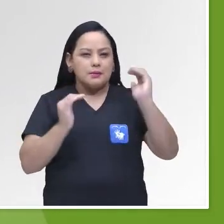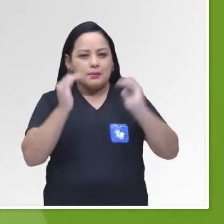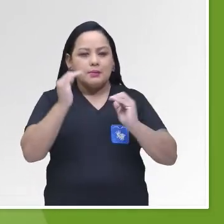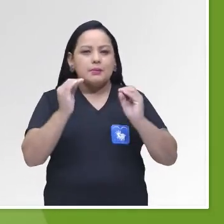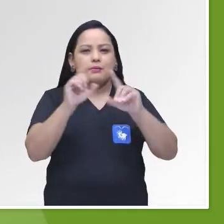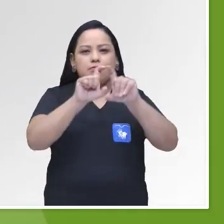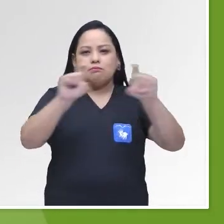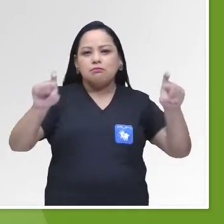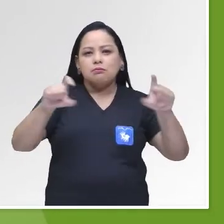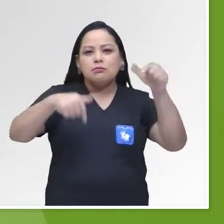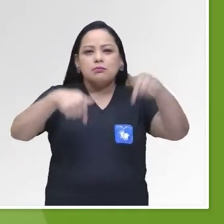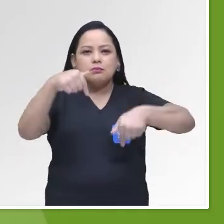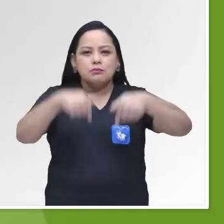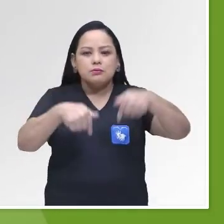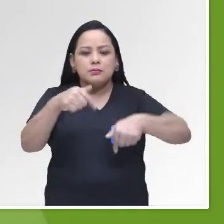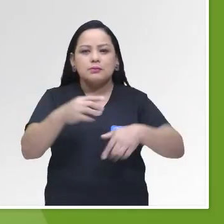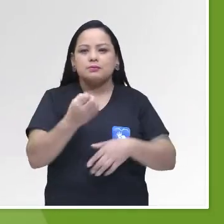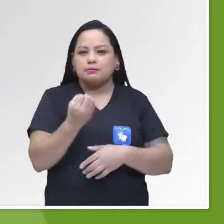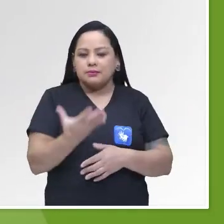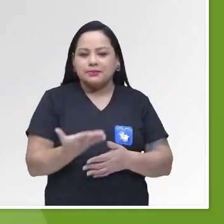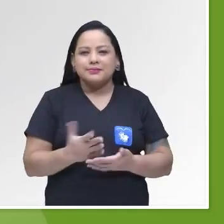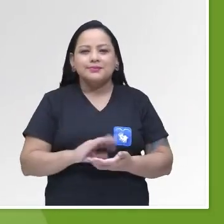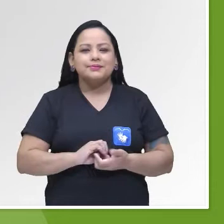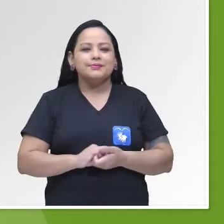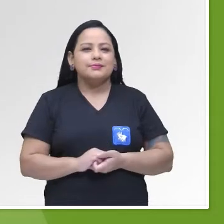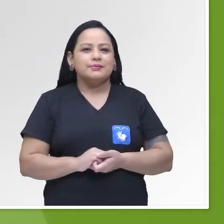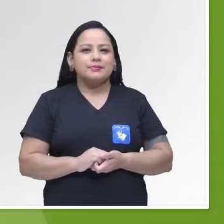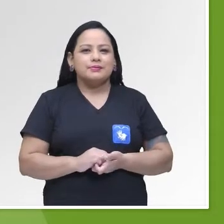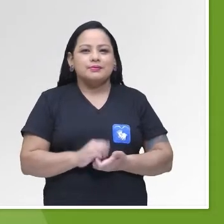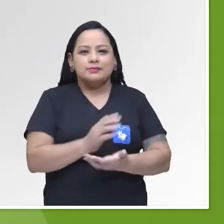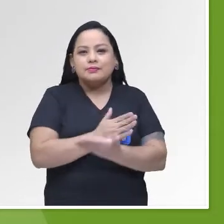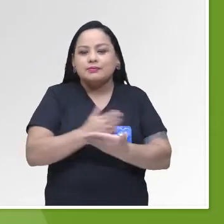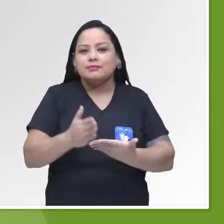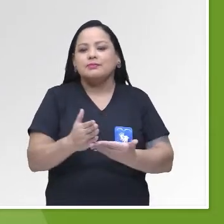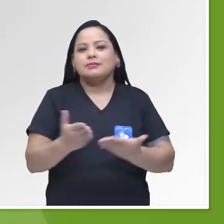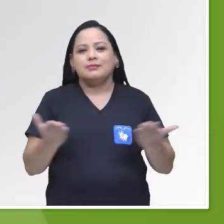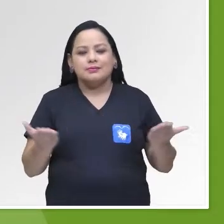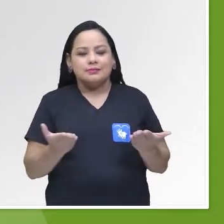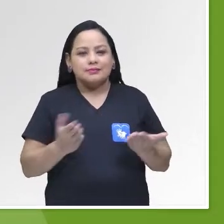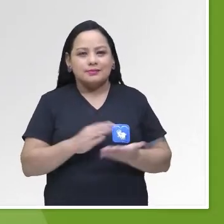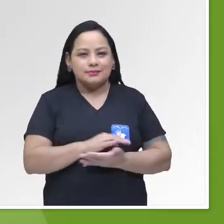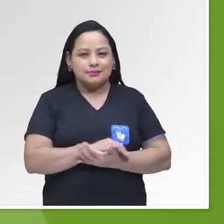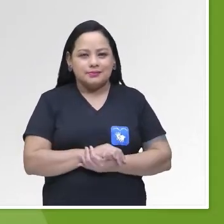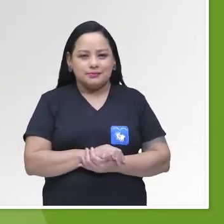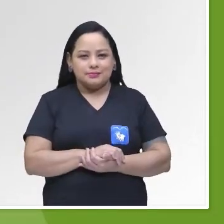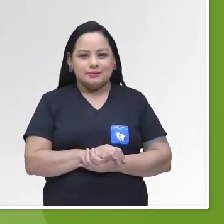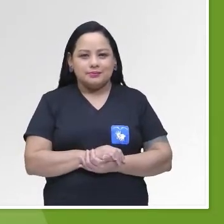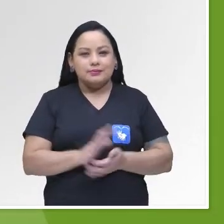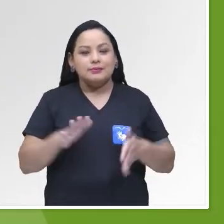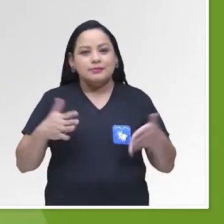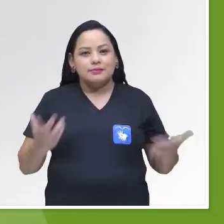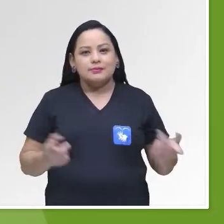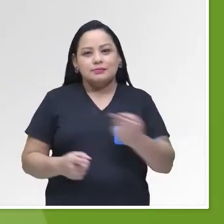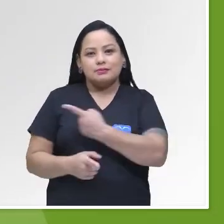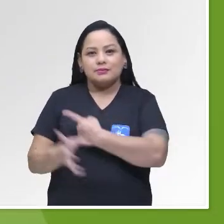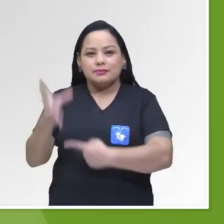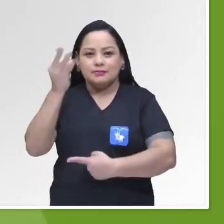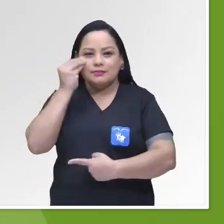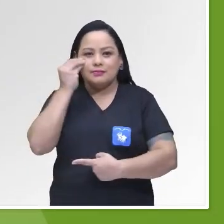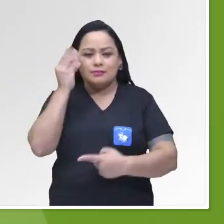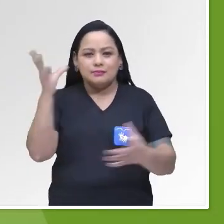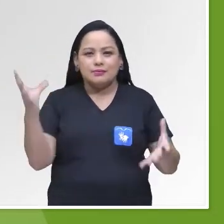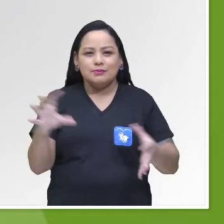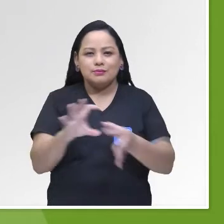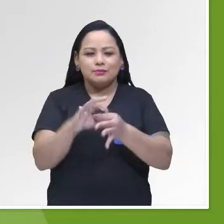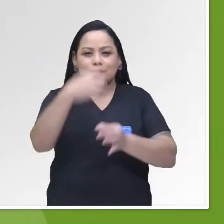uma equação química, tá bom? Então, vamos iniciar a nossa aula de hoje. Então, gente, observem junto